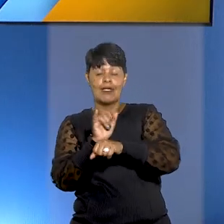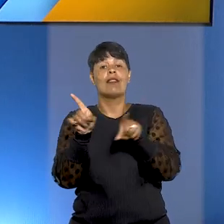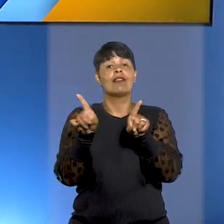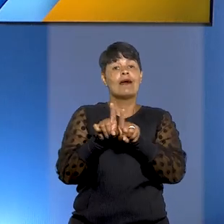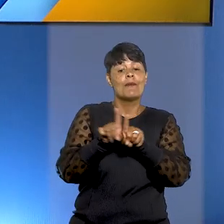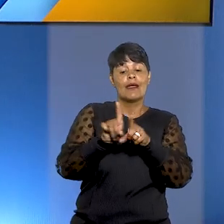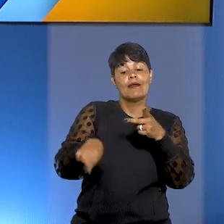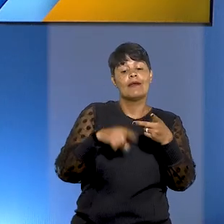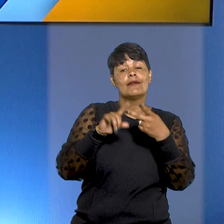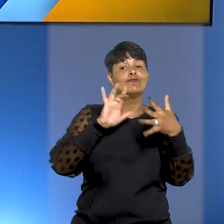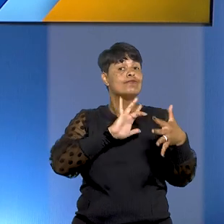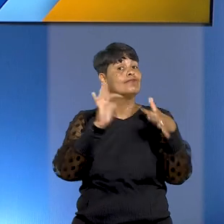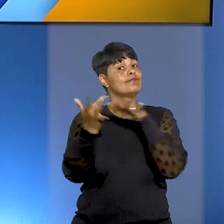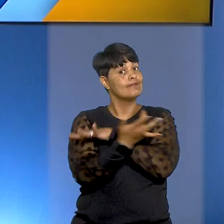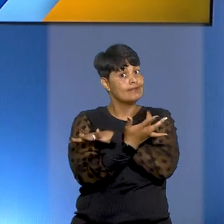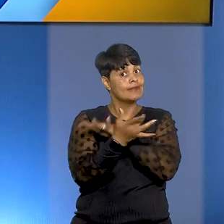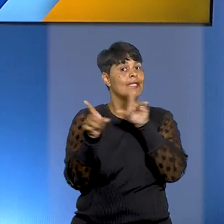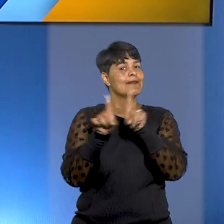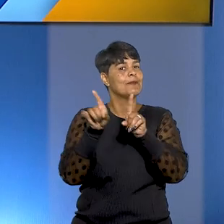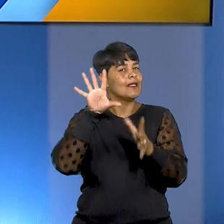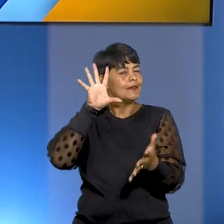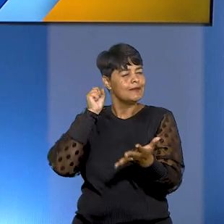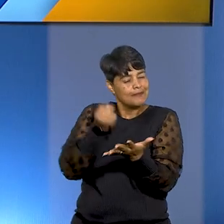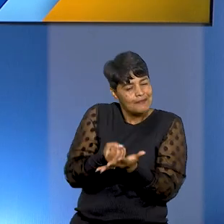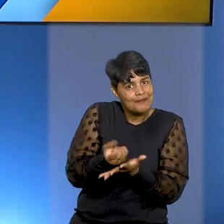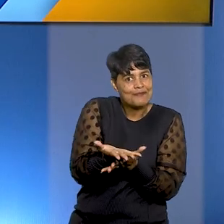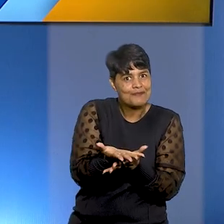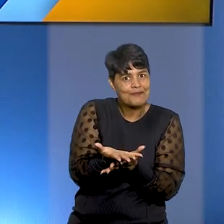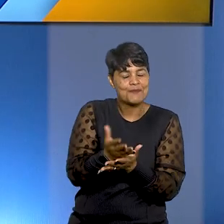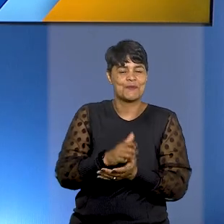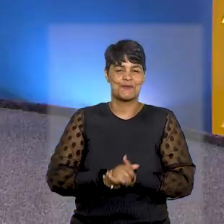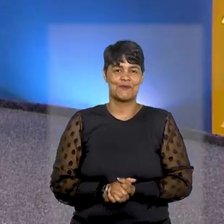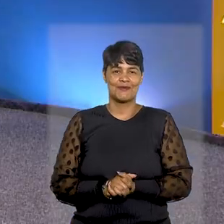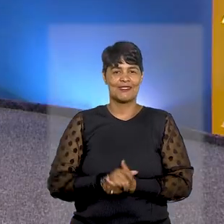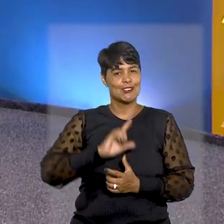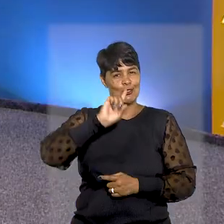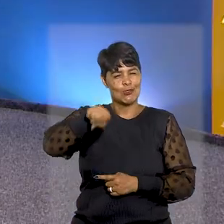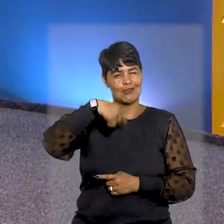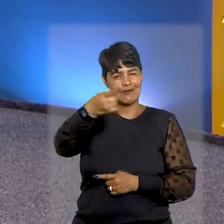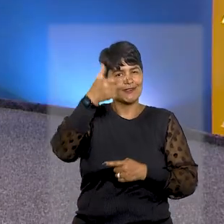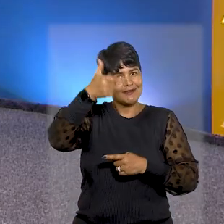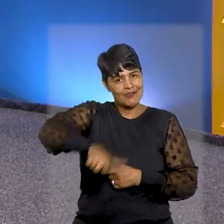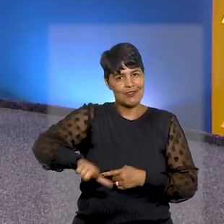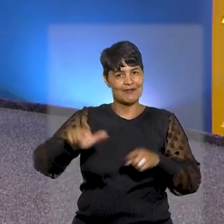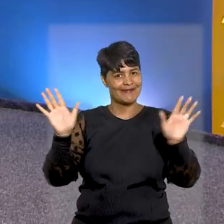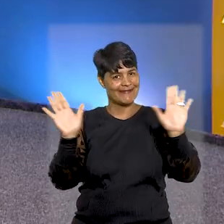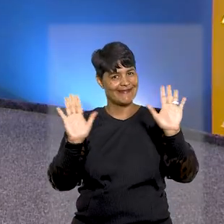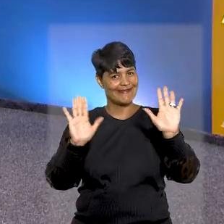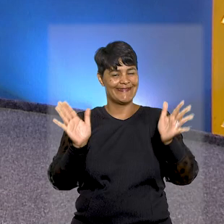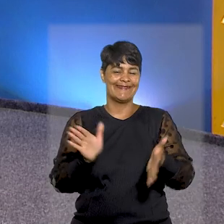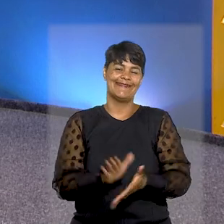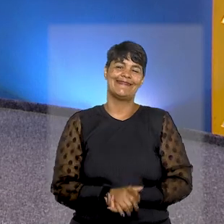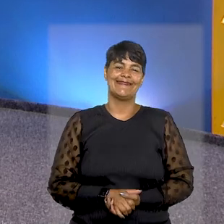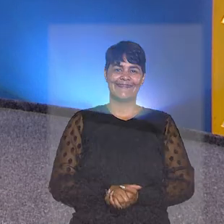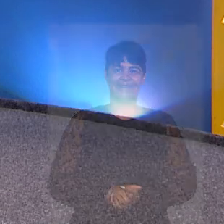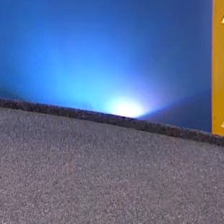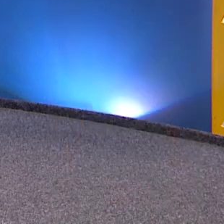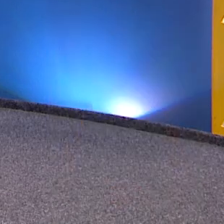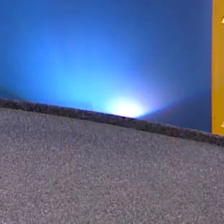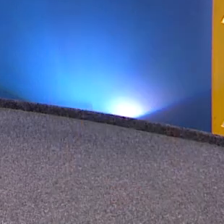nas redes sociais e nas plataformas de Podcast a gente volta semana que vem tchau